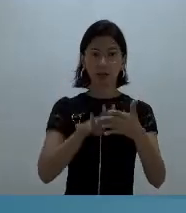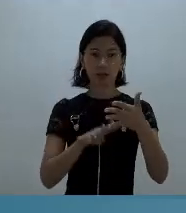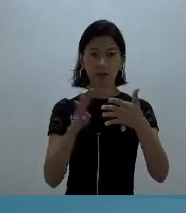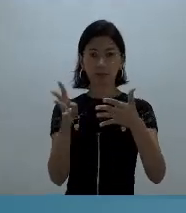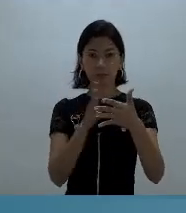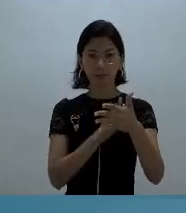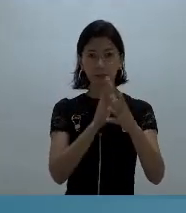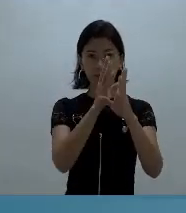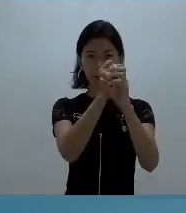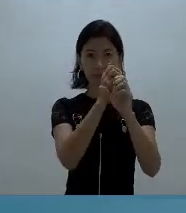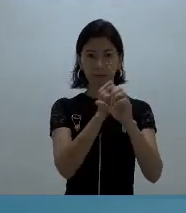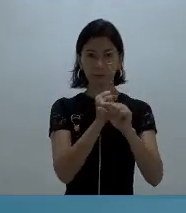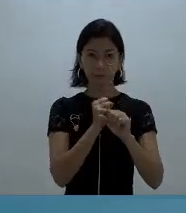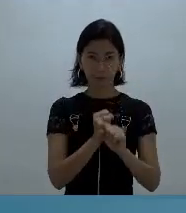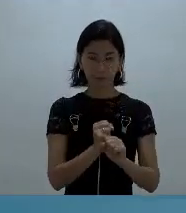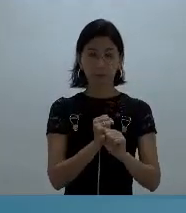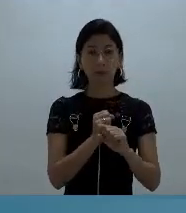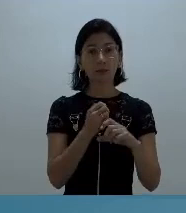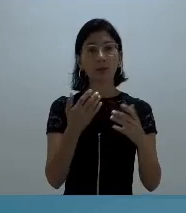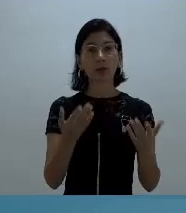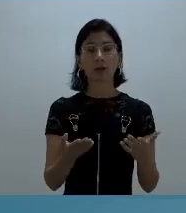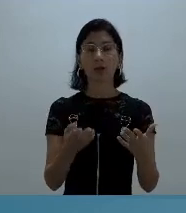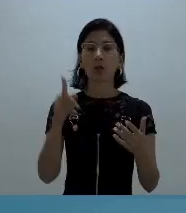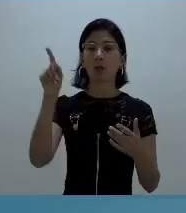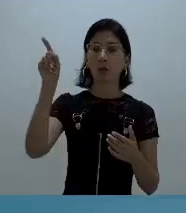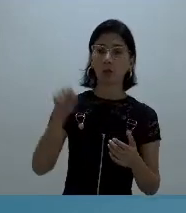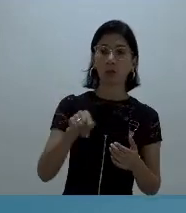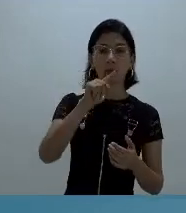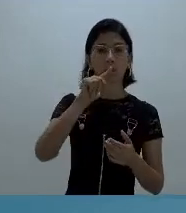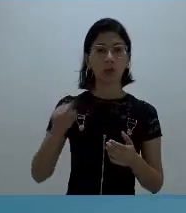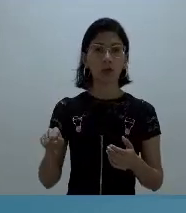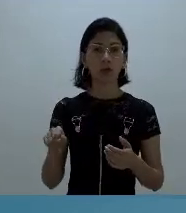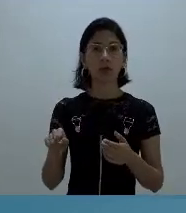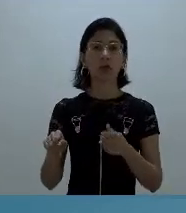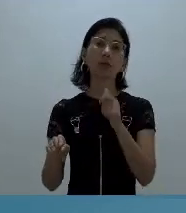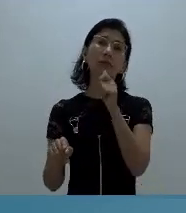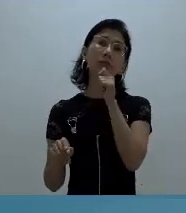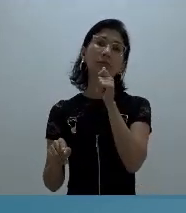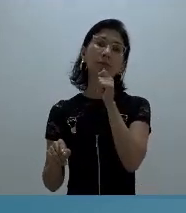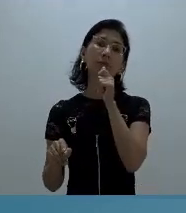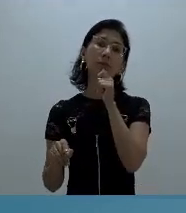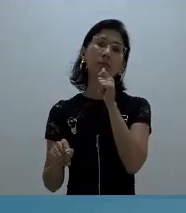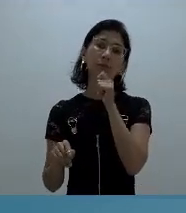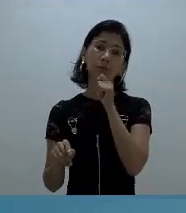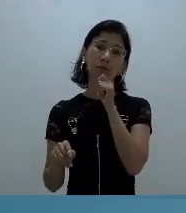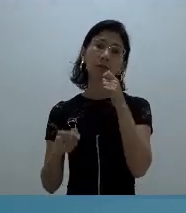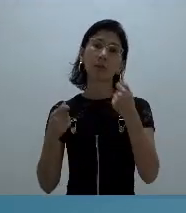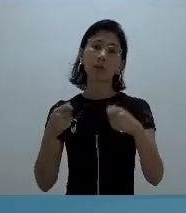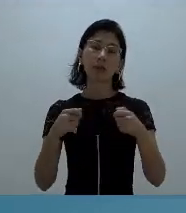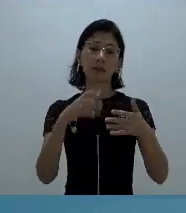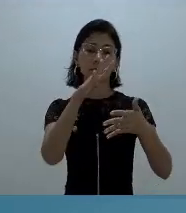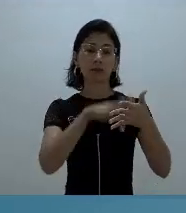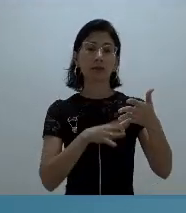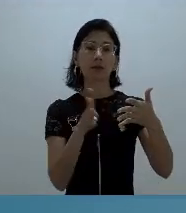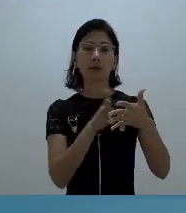que não se encerrou a fase de cumprimento de sentença. Qual é o efeito prático dessa decisão? O processo de volta